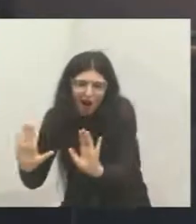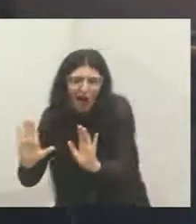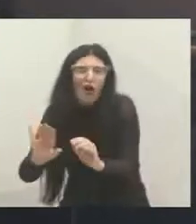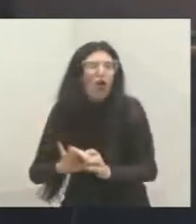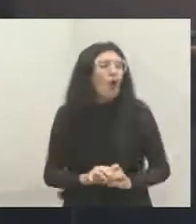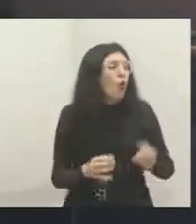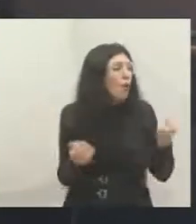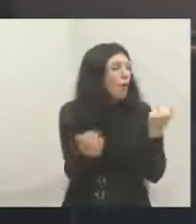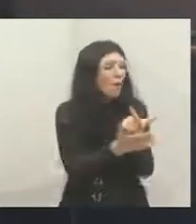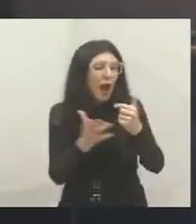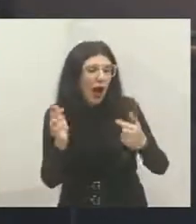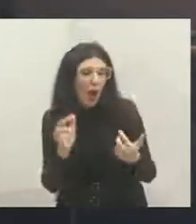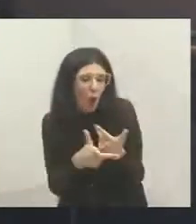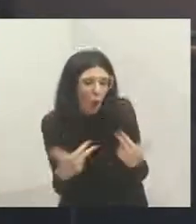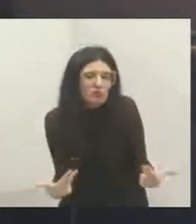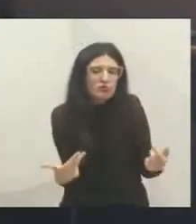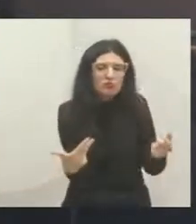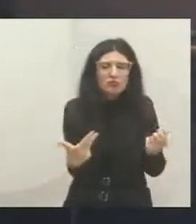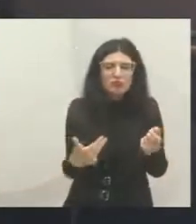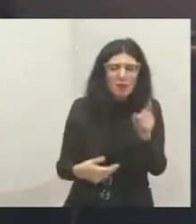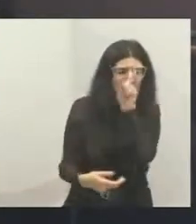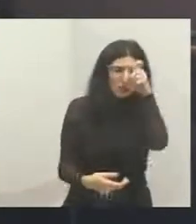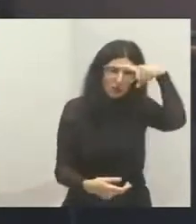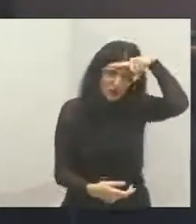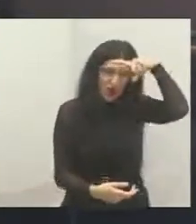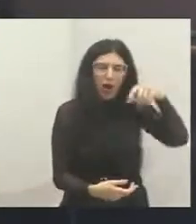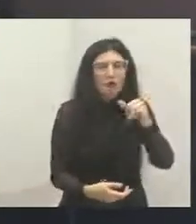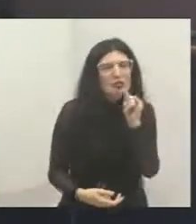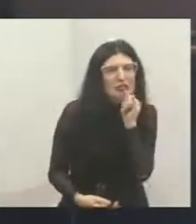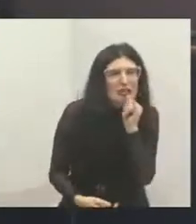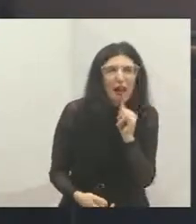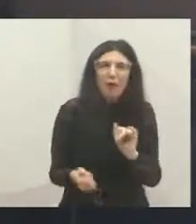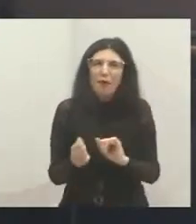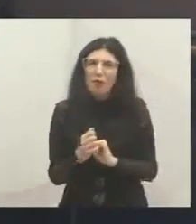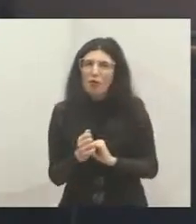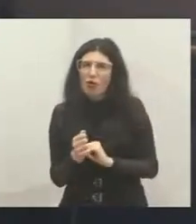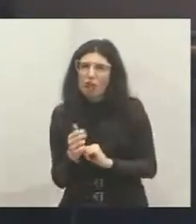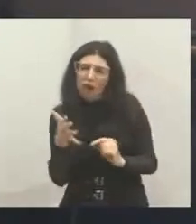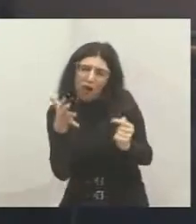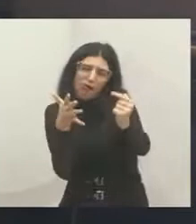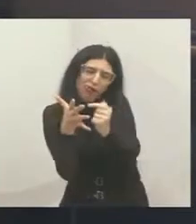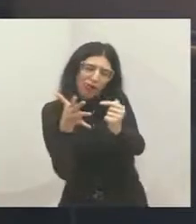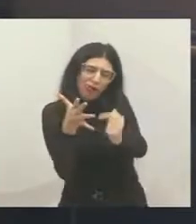para a saúde, sobrou dinheiro para comprar uma Elba, né? Mas tudo bem.